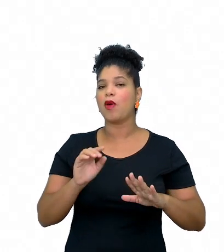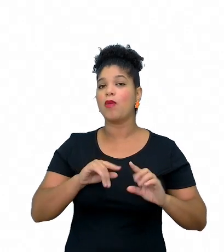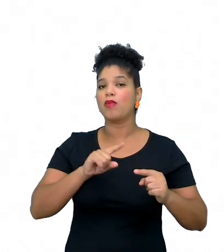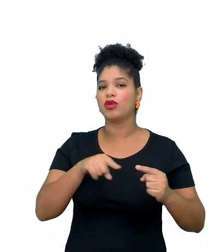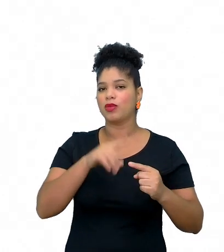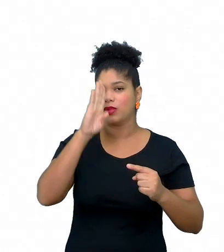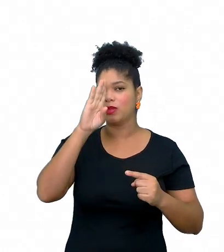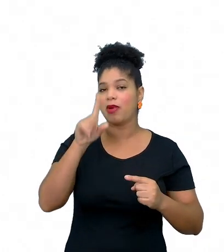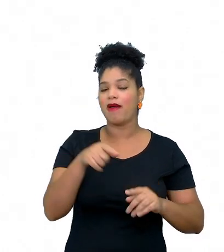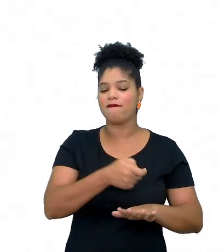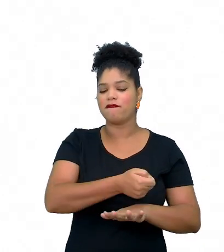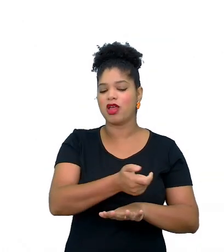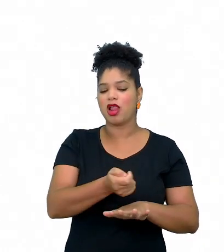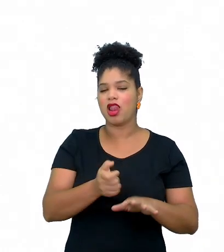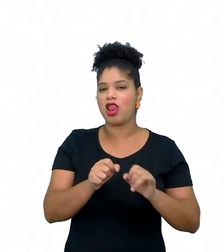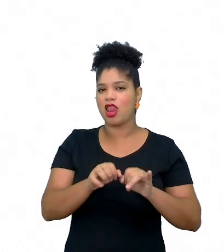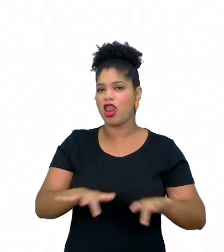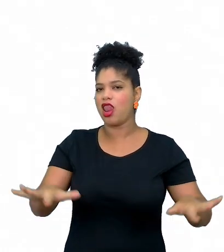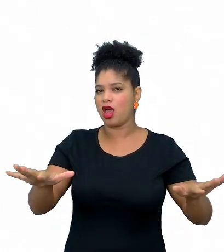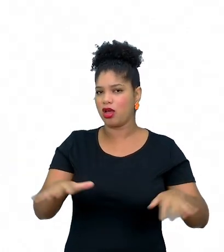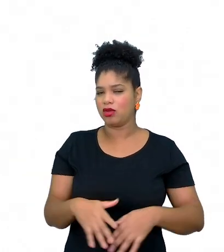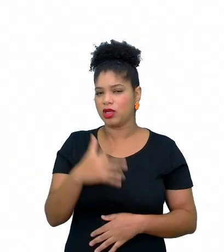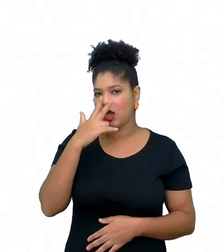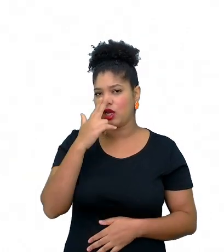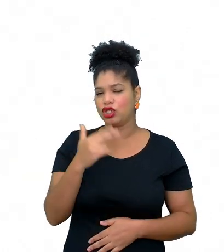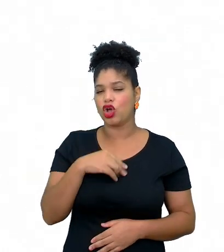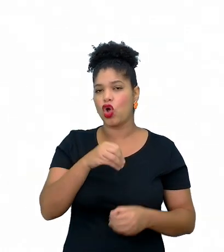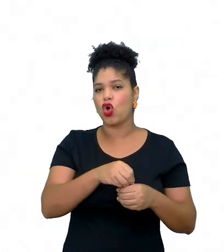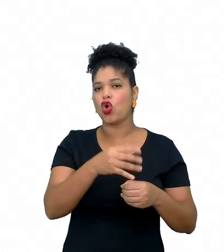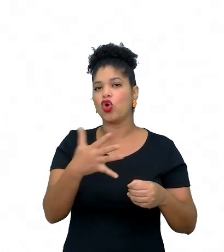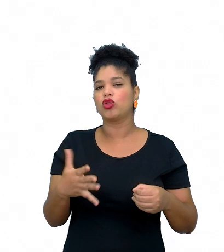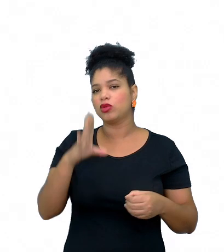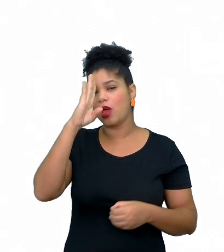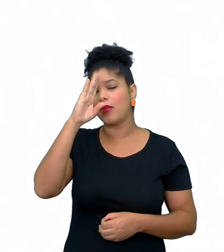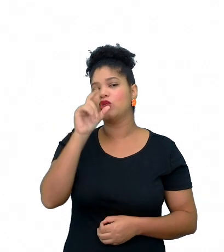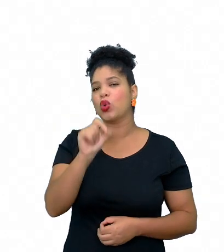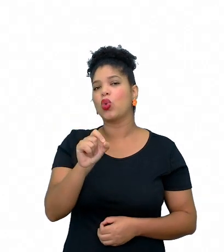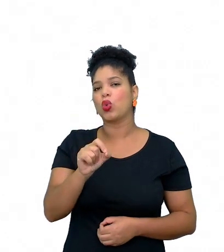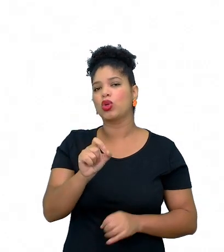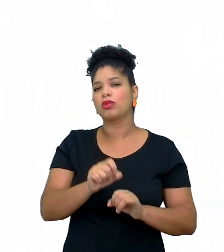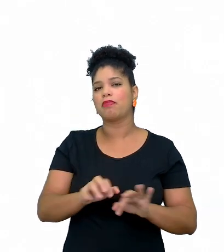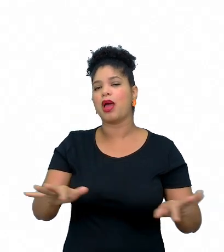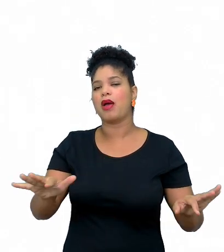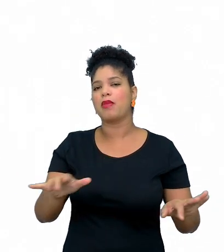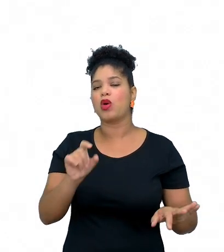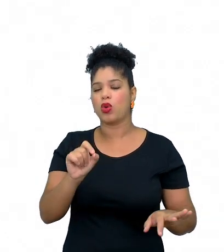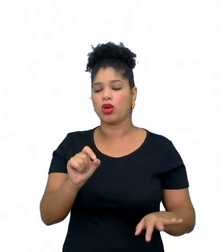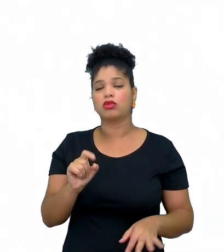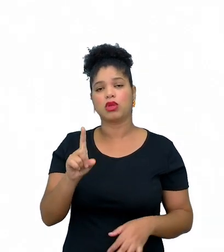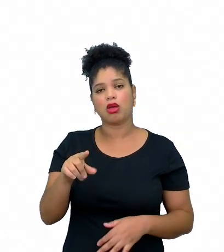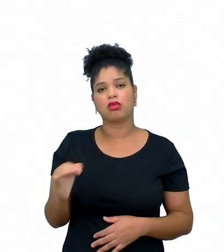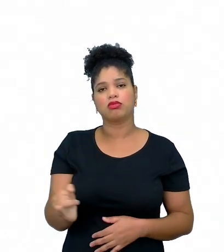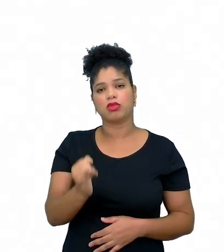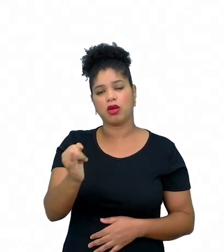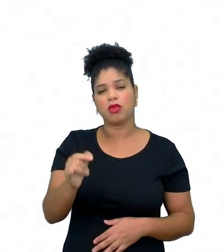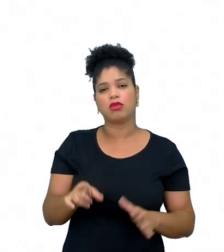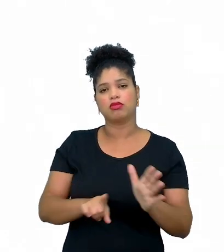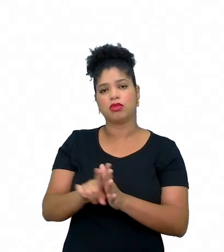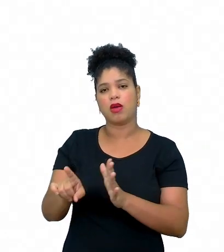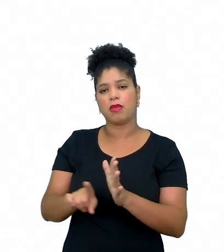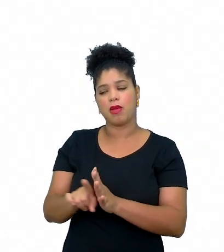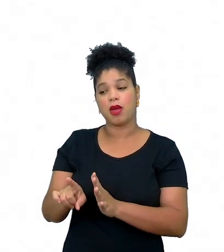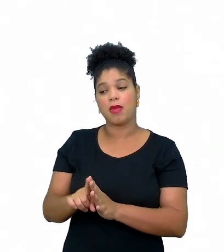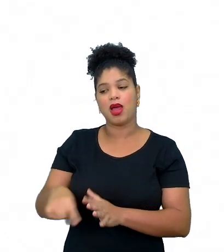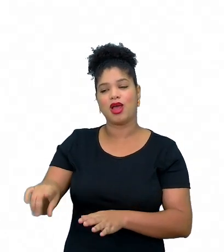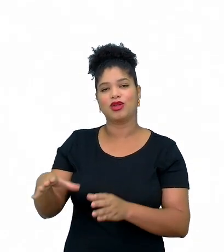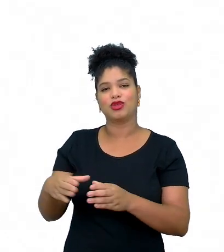fake news? Que conteúdos geralmente são apresentados nesses espaços de circulação? Então, é importante estar fazendo essa provocação para